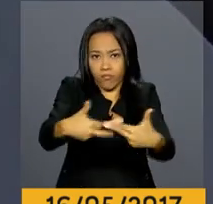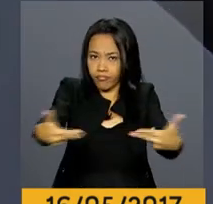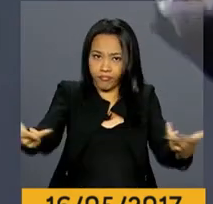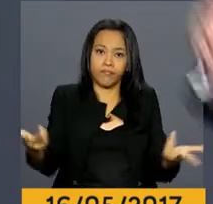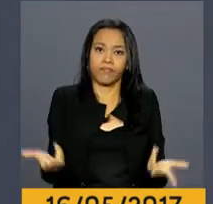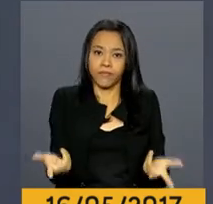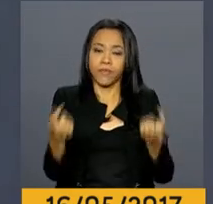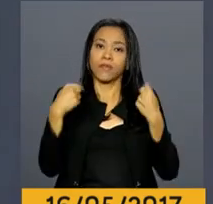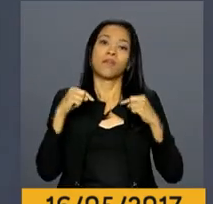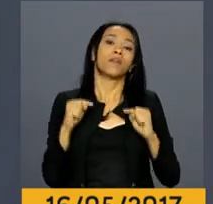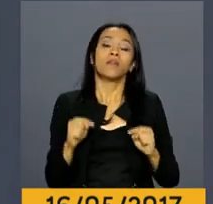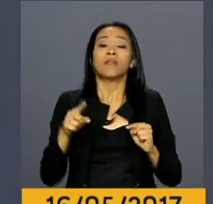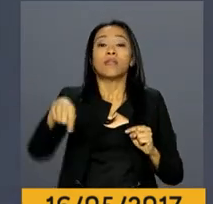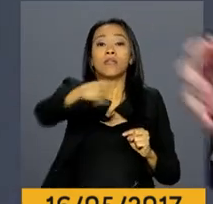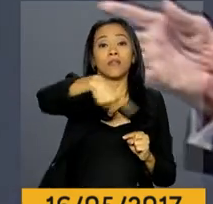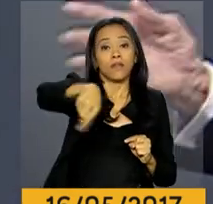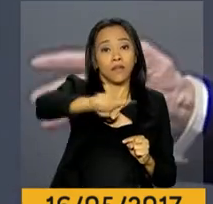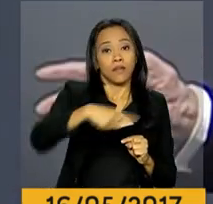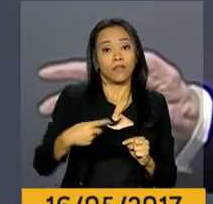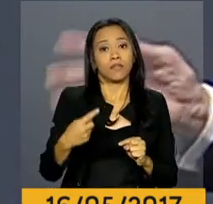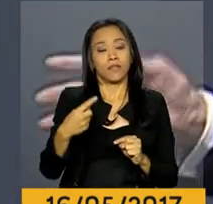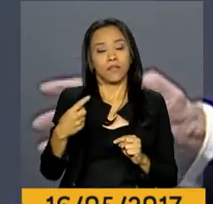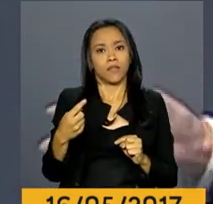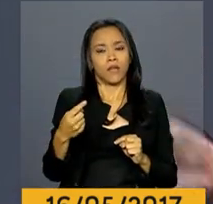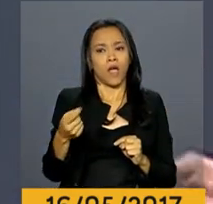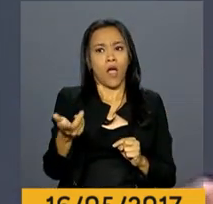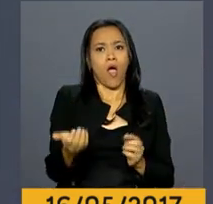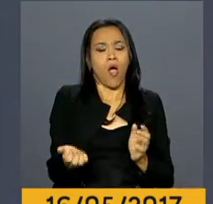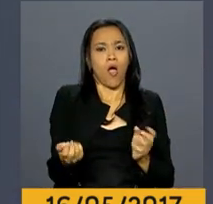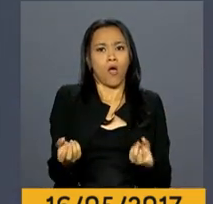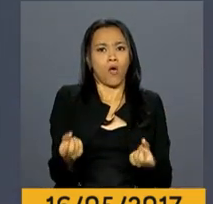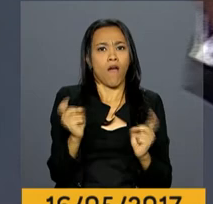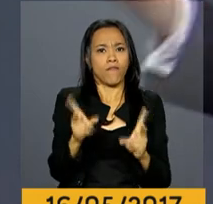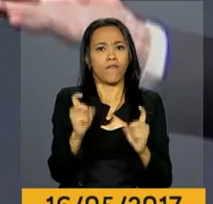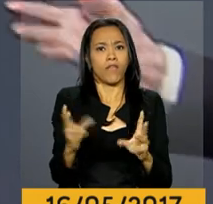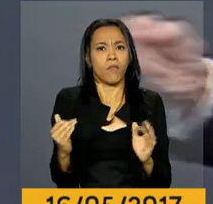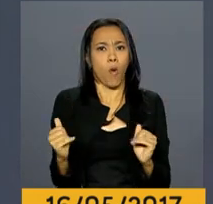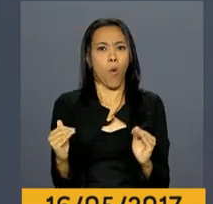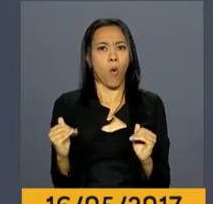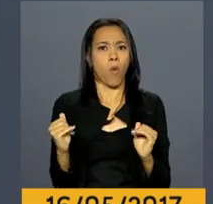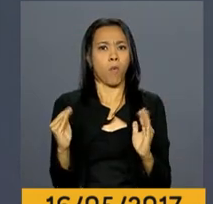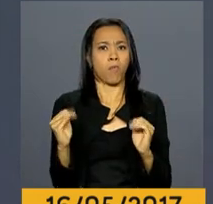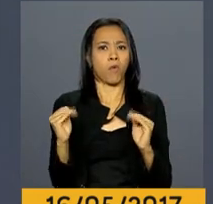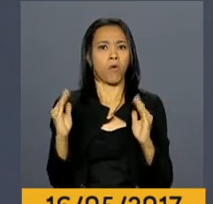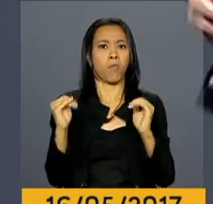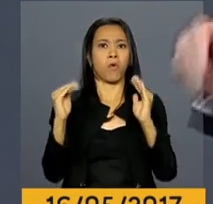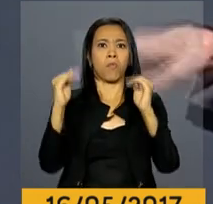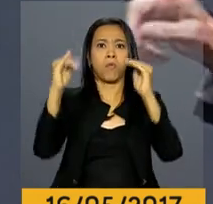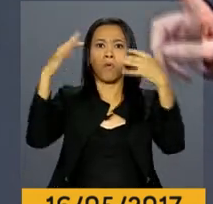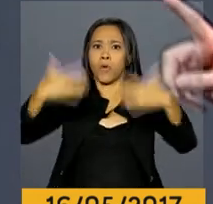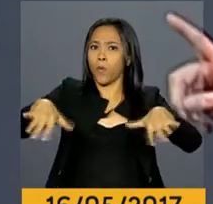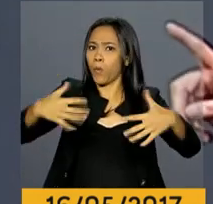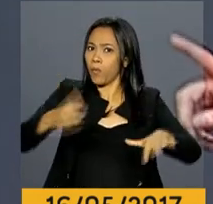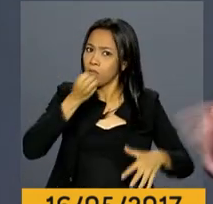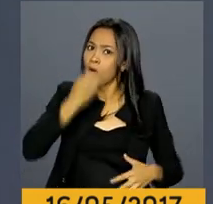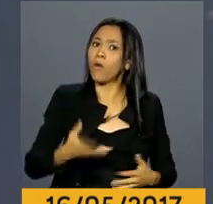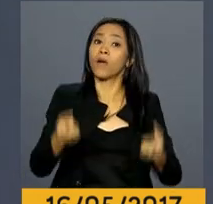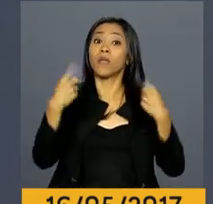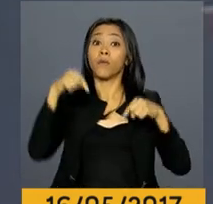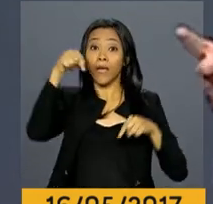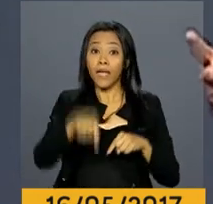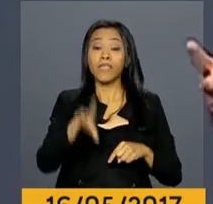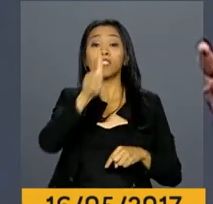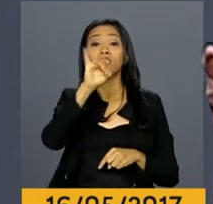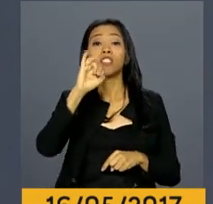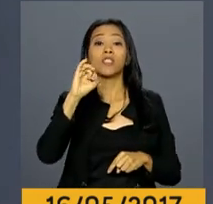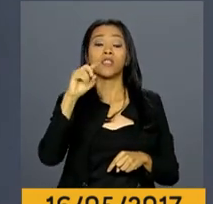índices referentes ao varejo subiram substancialmente, está se revelando. Aliás, este foi um dia das mães muito, muito,